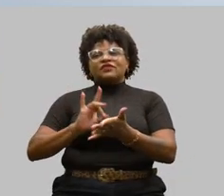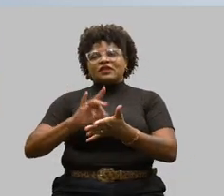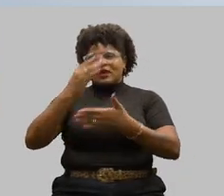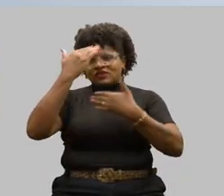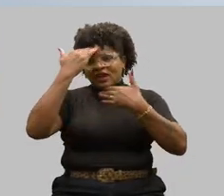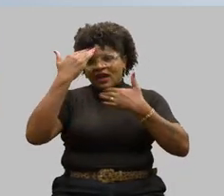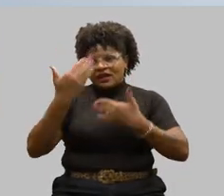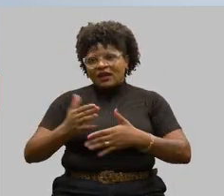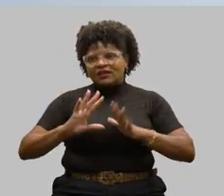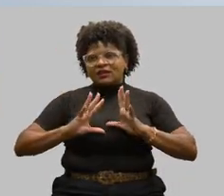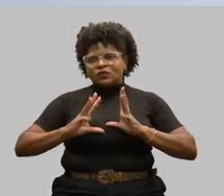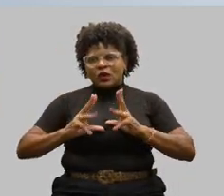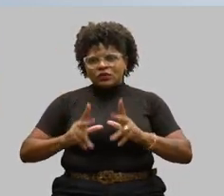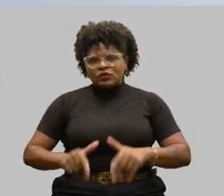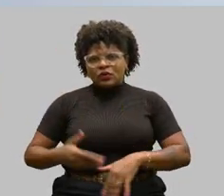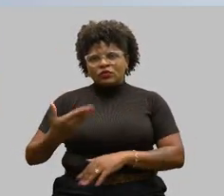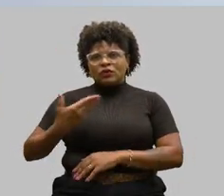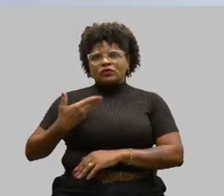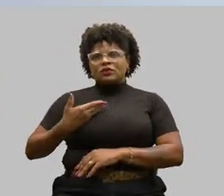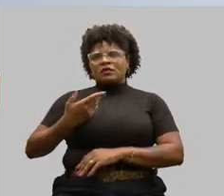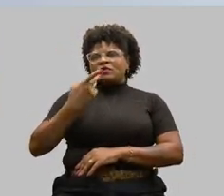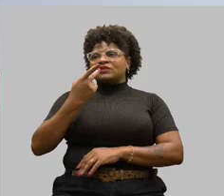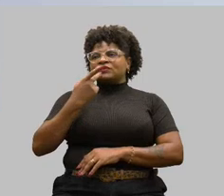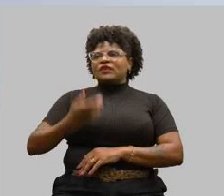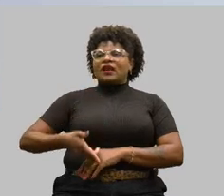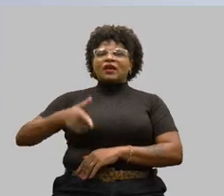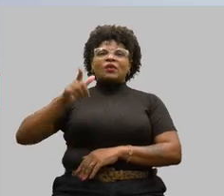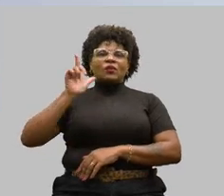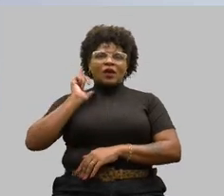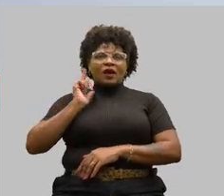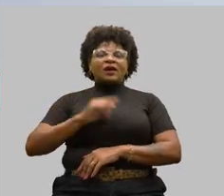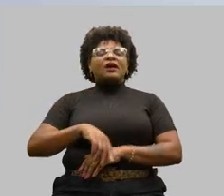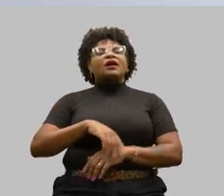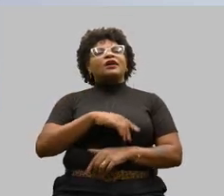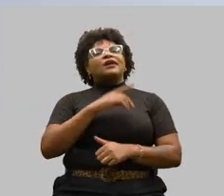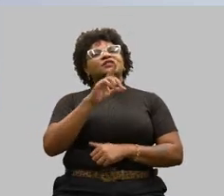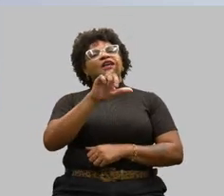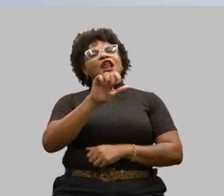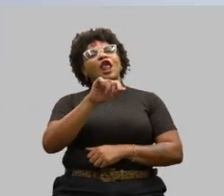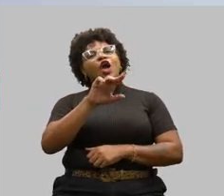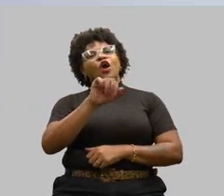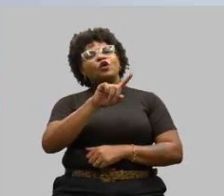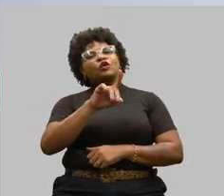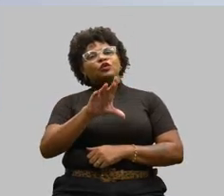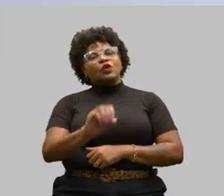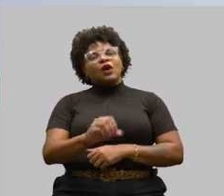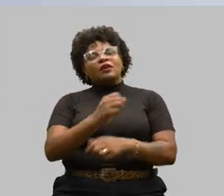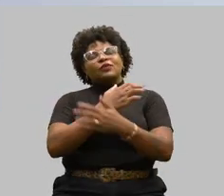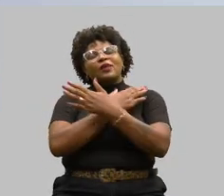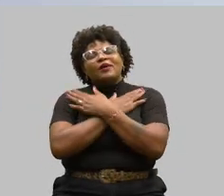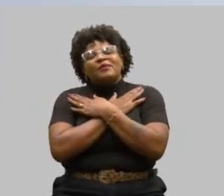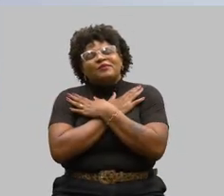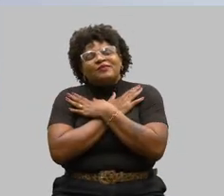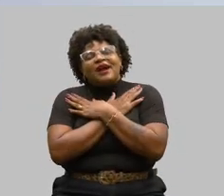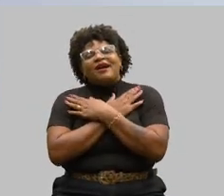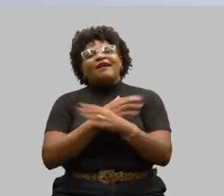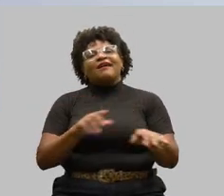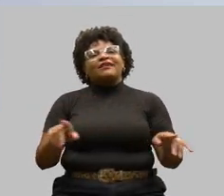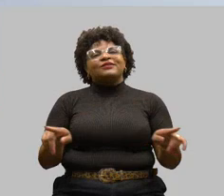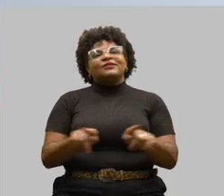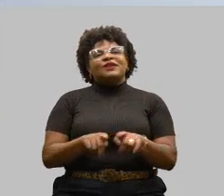já falaram anteriormente um abraço ao Leonardo que faz parte também dá Néia um abraço aqui é o nosso querido